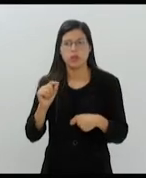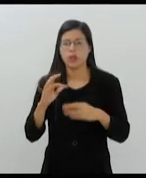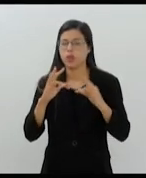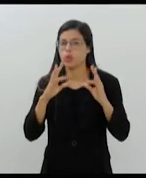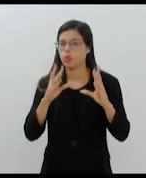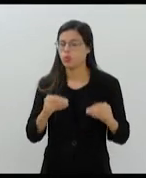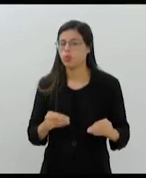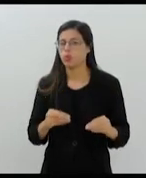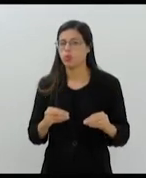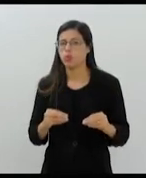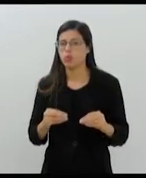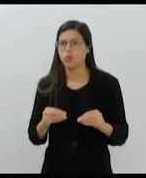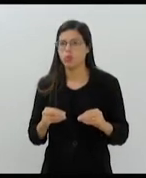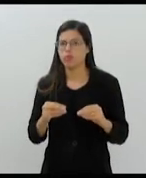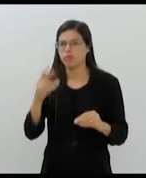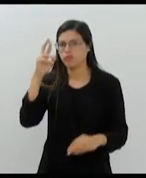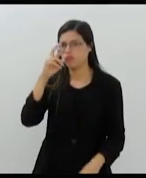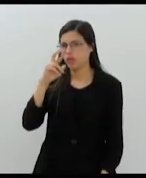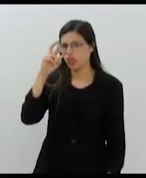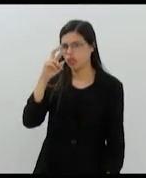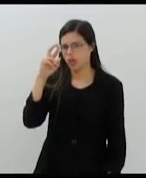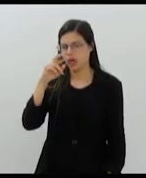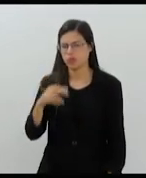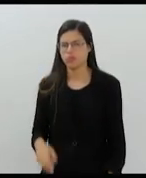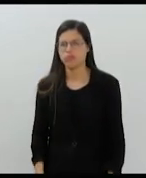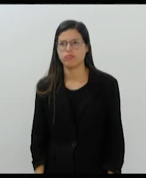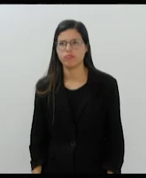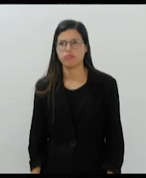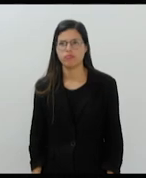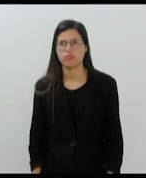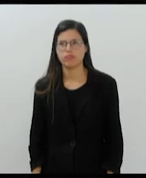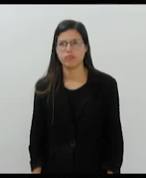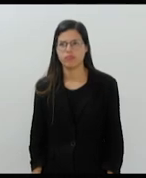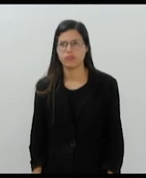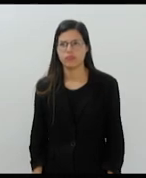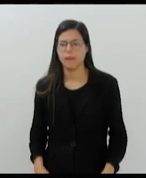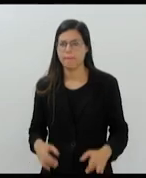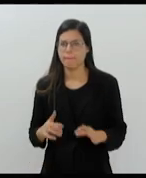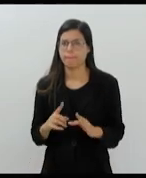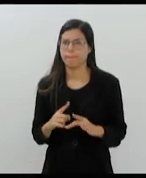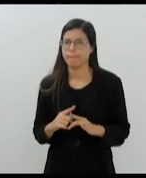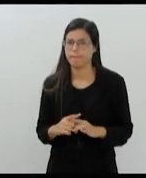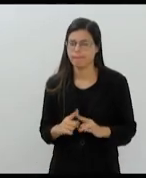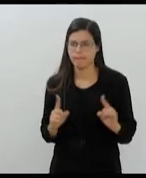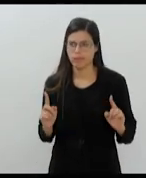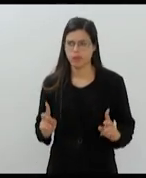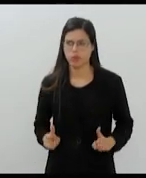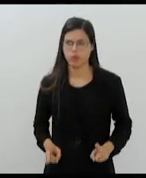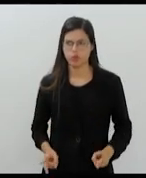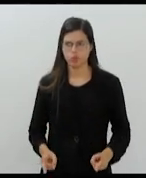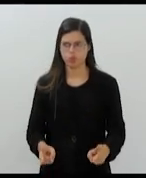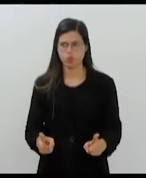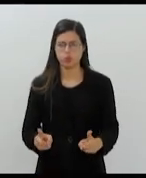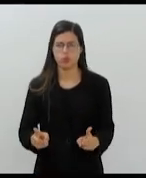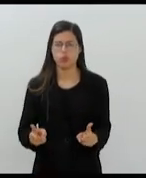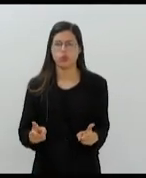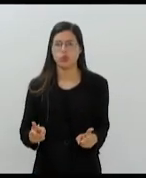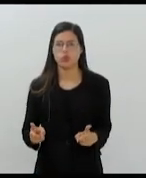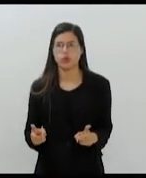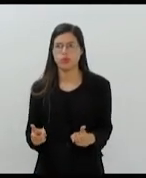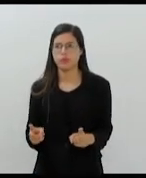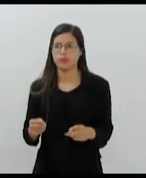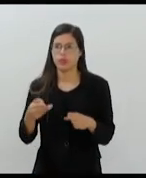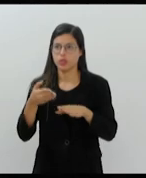ser investigado. Mas não para por aí. Chegou na